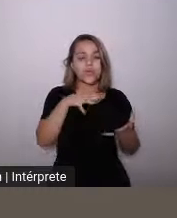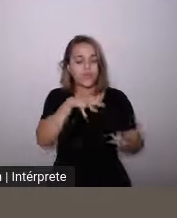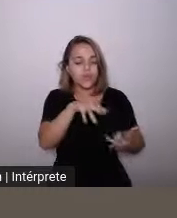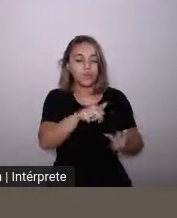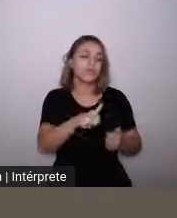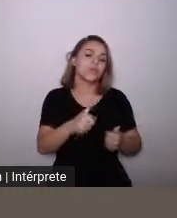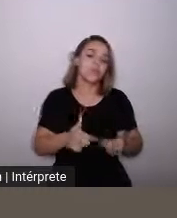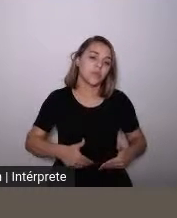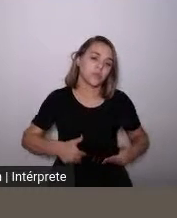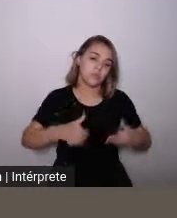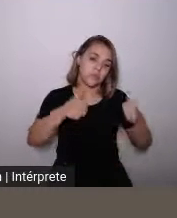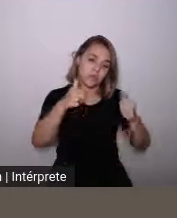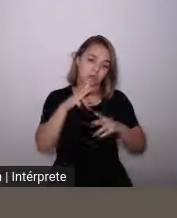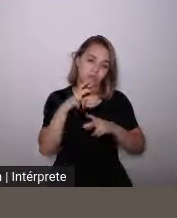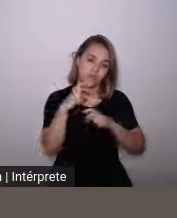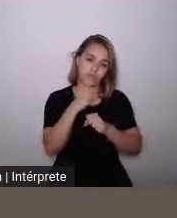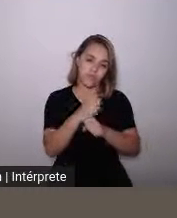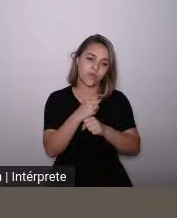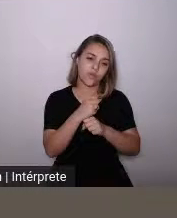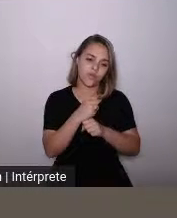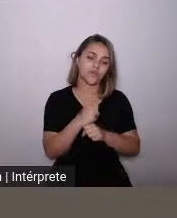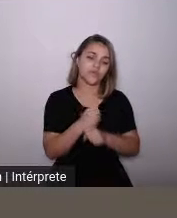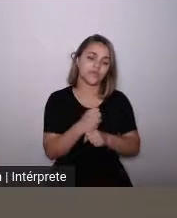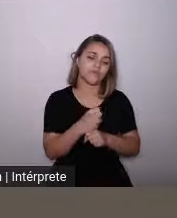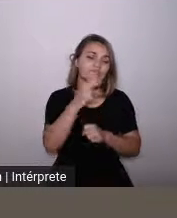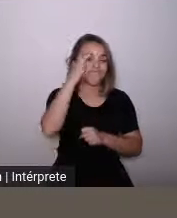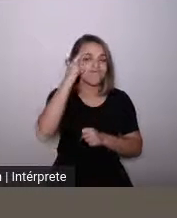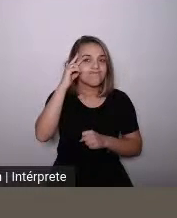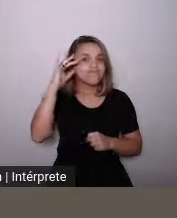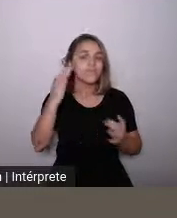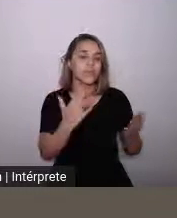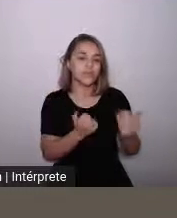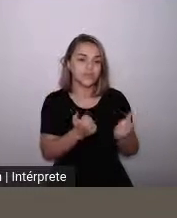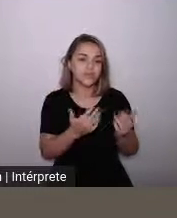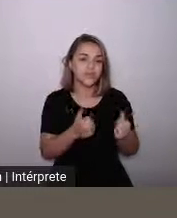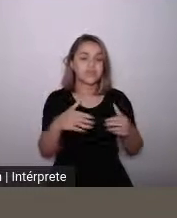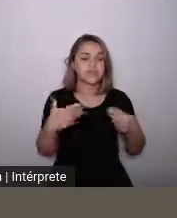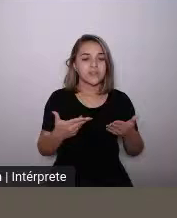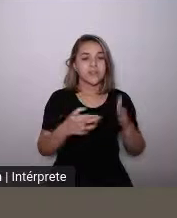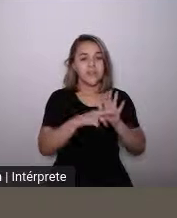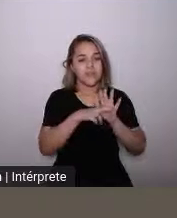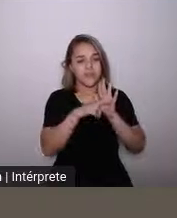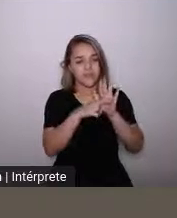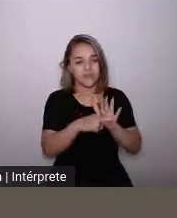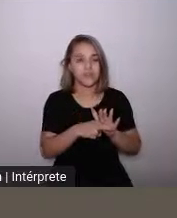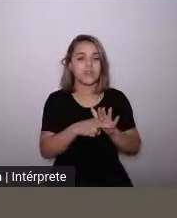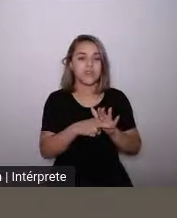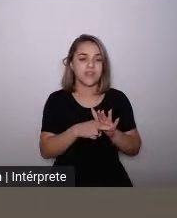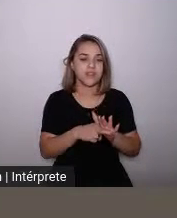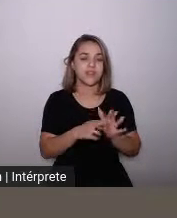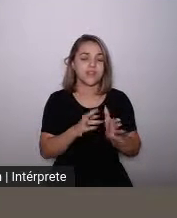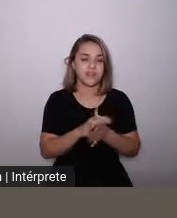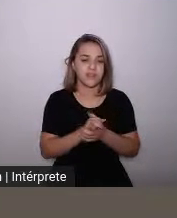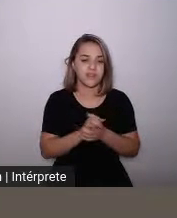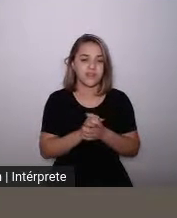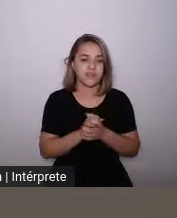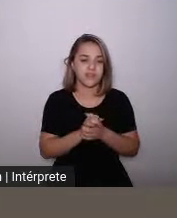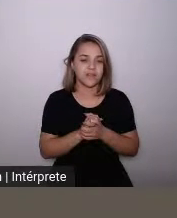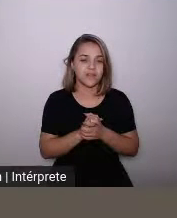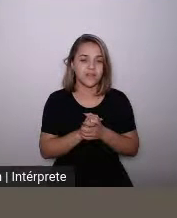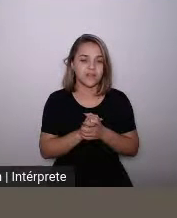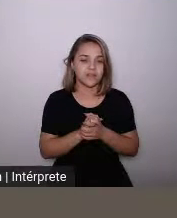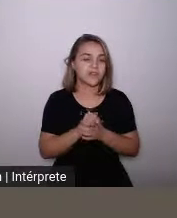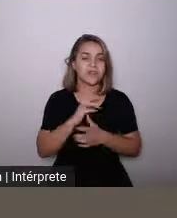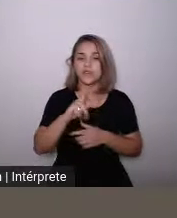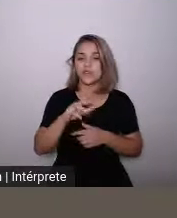virginal e forte, sonho de adolescente. Essas referências, né, quer dizer, ao trabalho de Renato Poggioli, não são